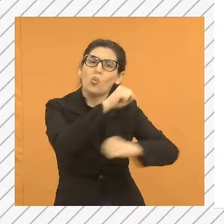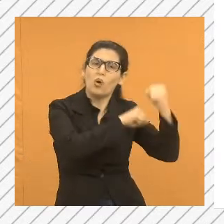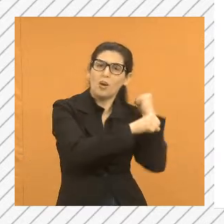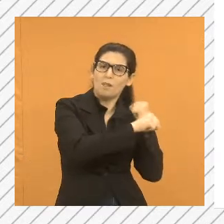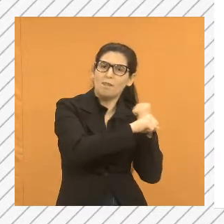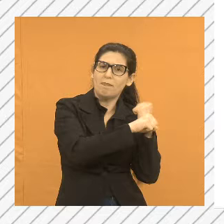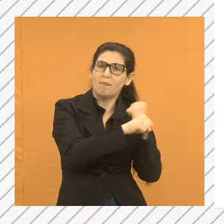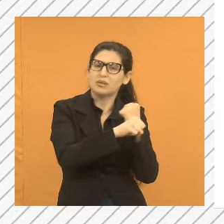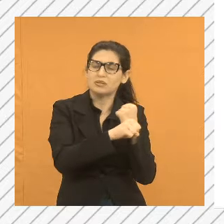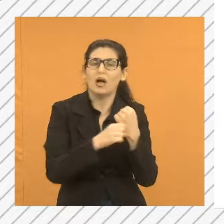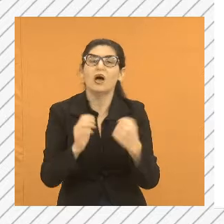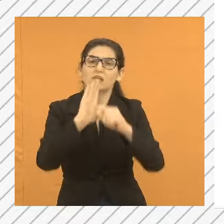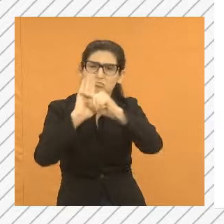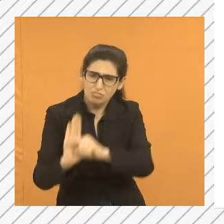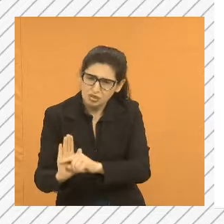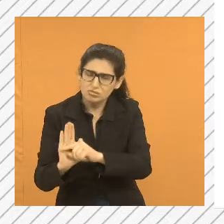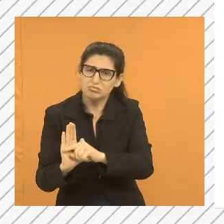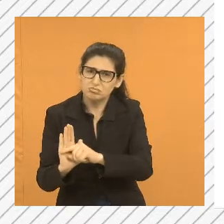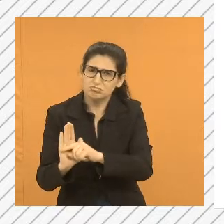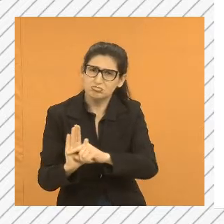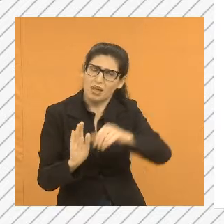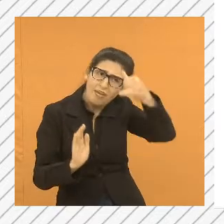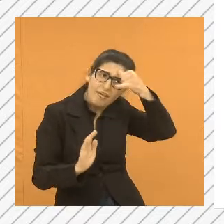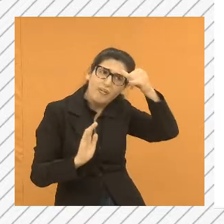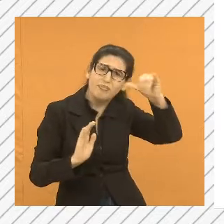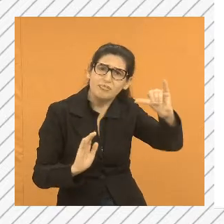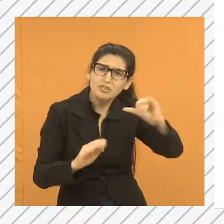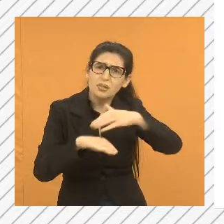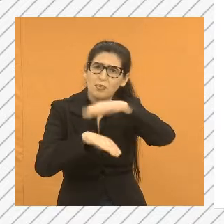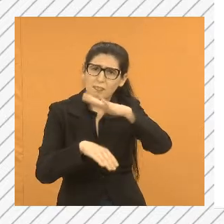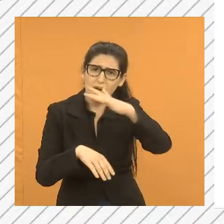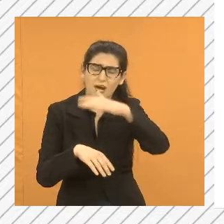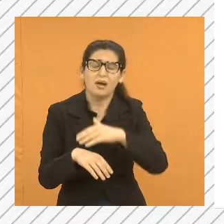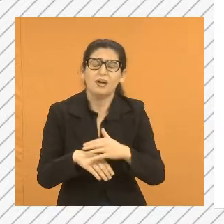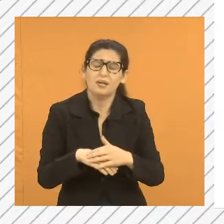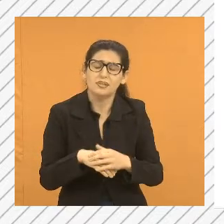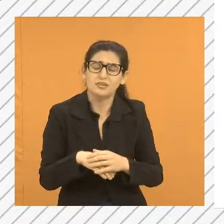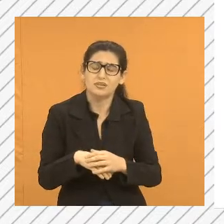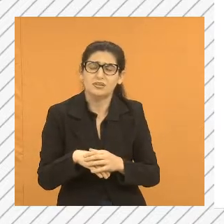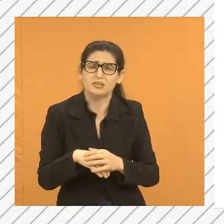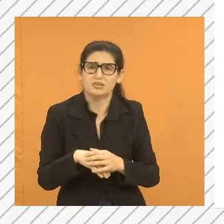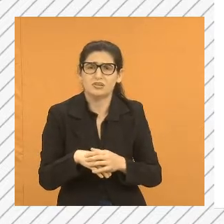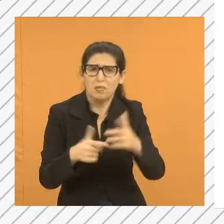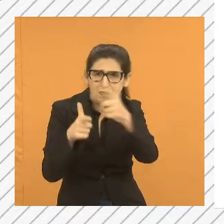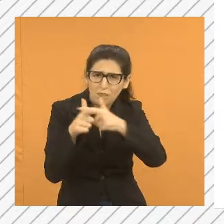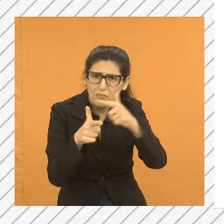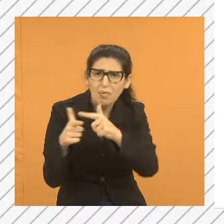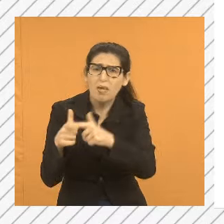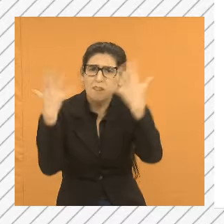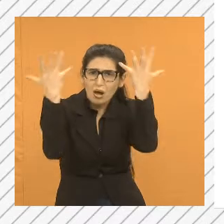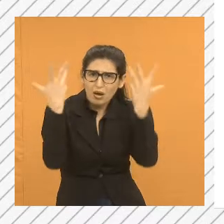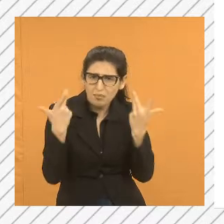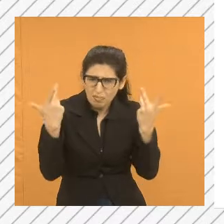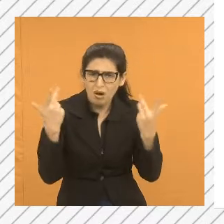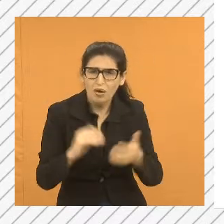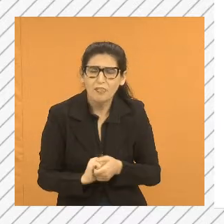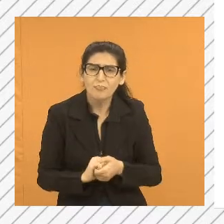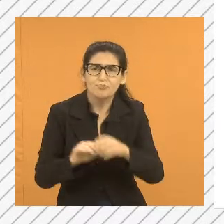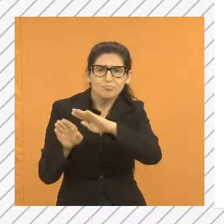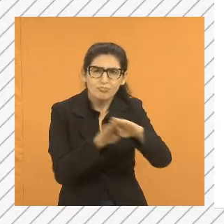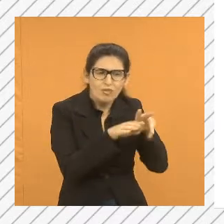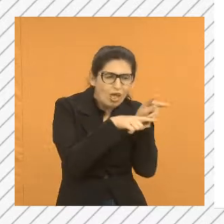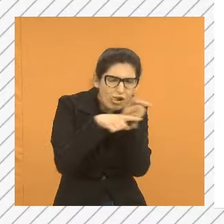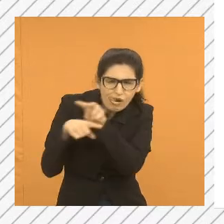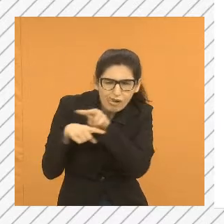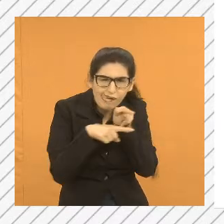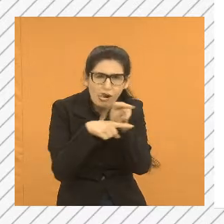o controle. Aumentando o controle, reduz a incidência de casos. E o número de imóveis